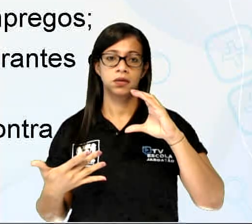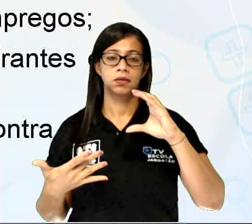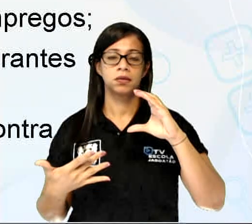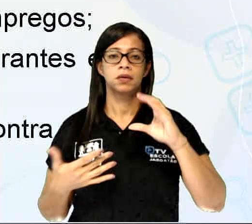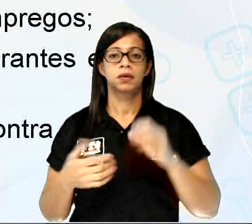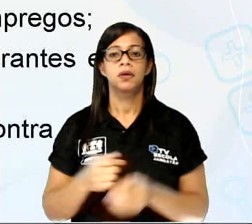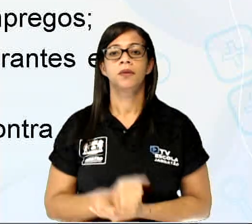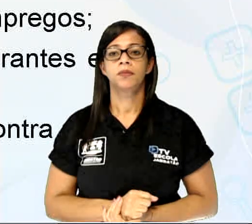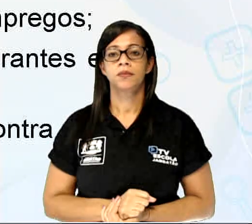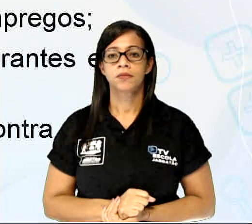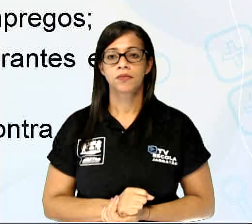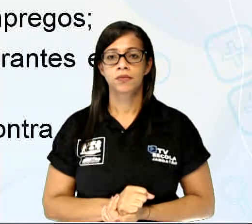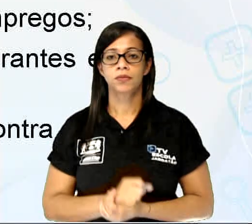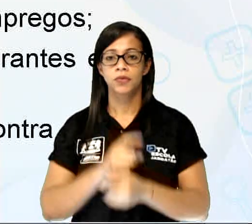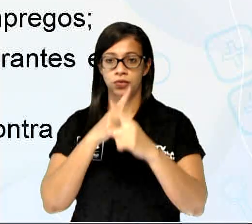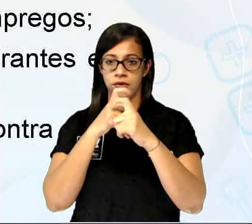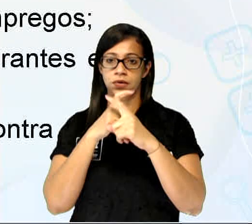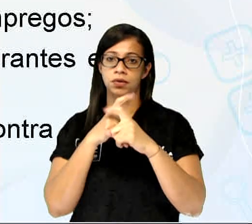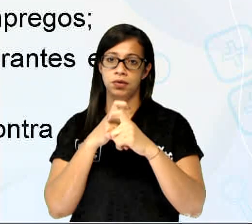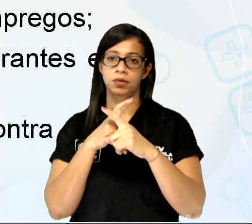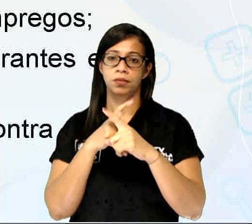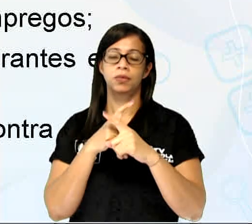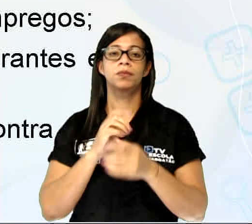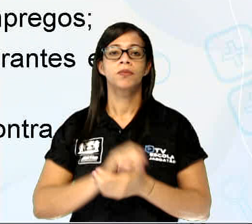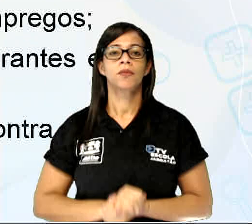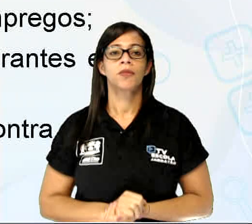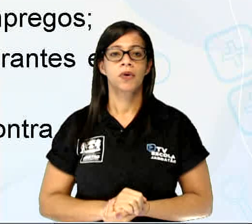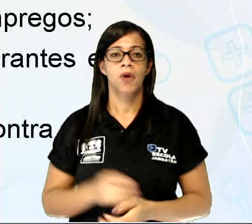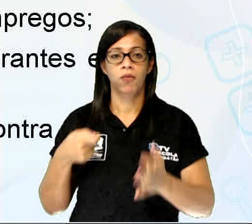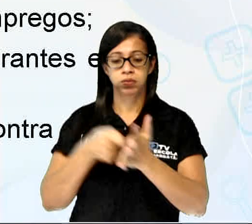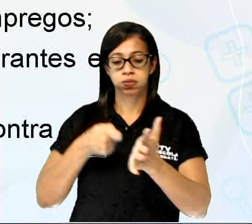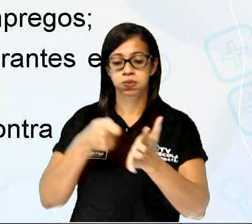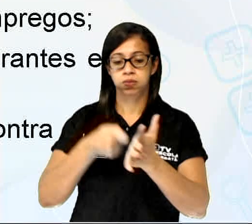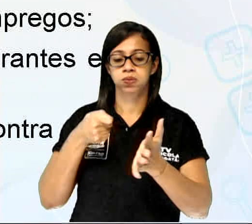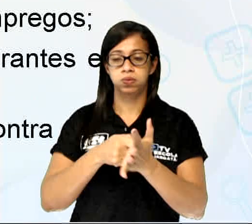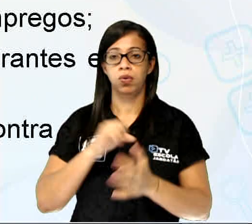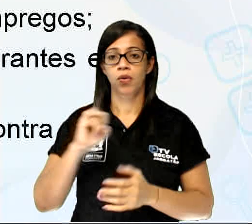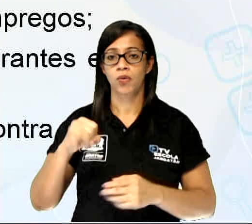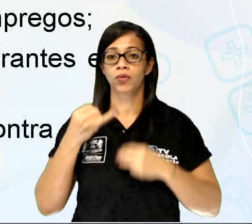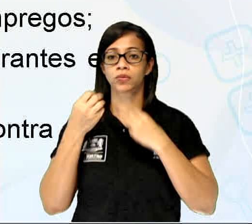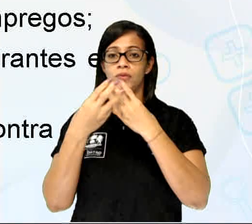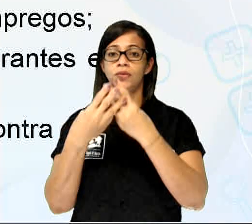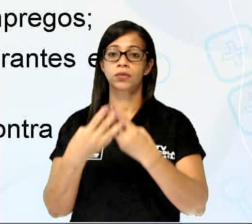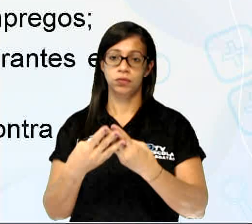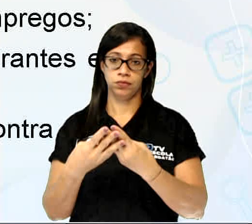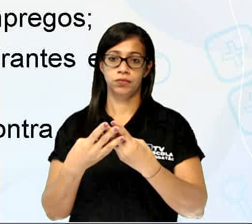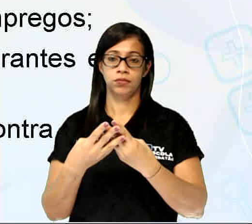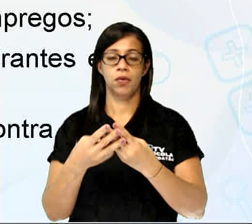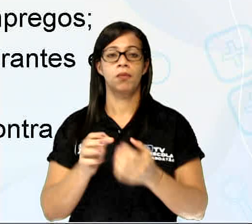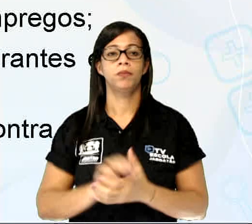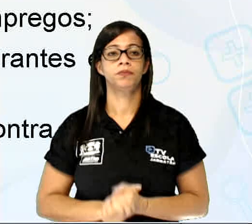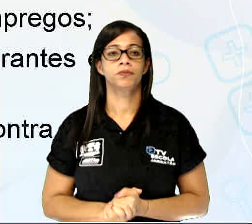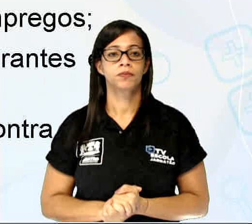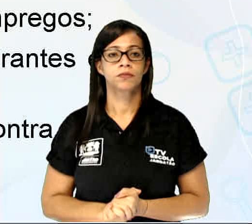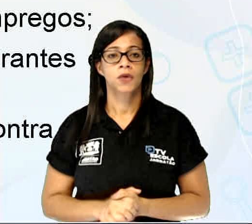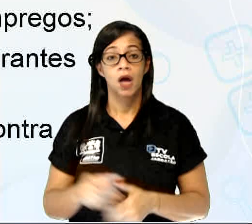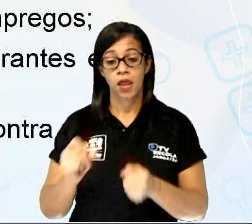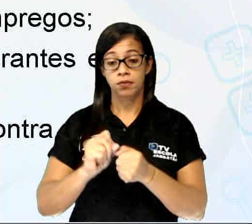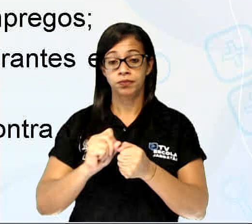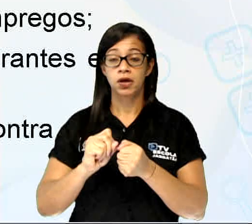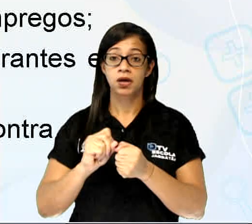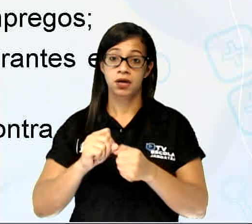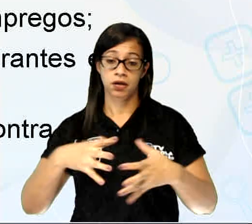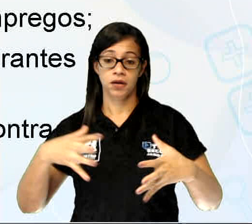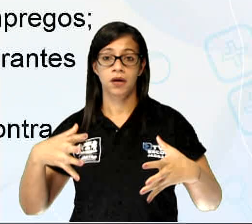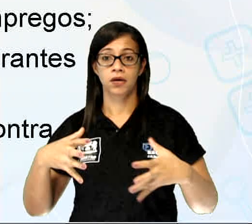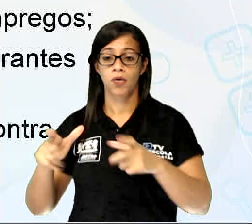judeus. Naquele período vai se construir campos de concentração que a princípio servem para aprisionar